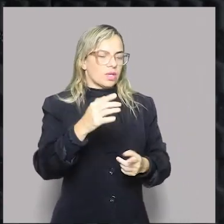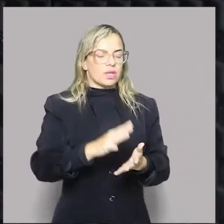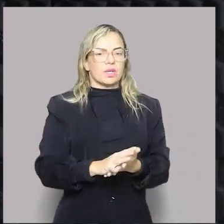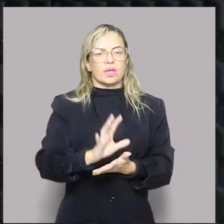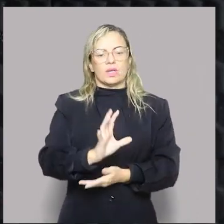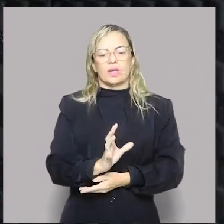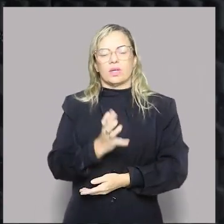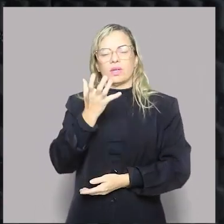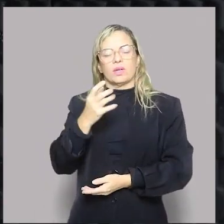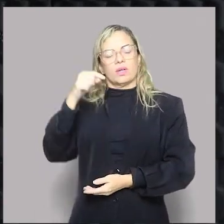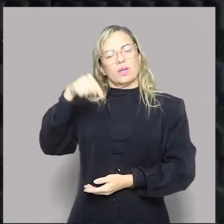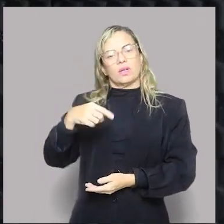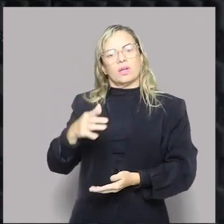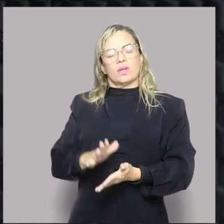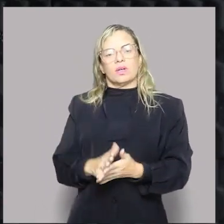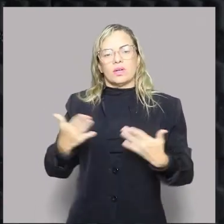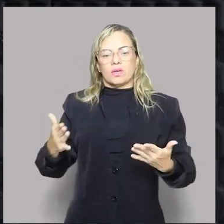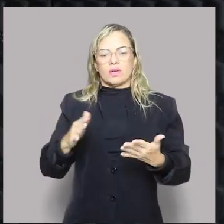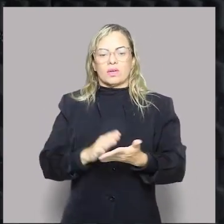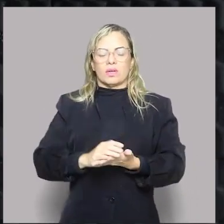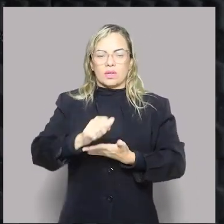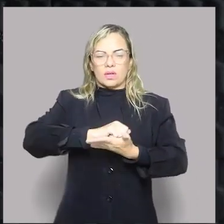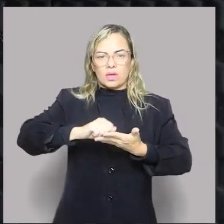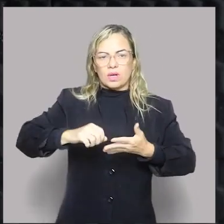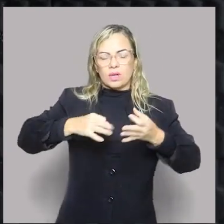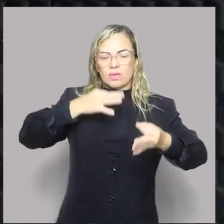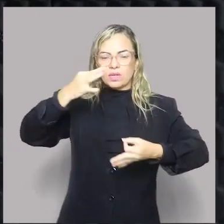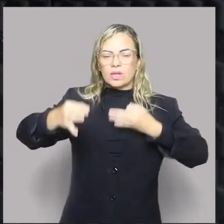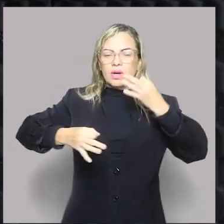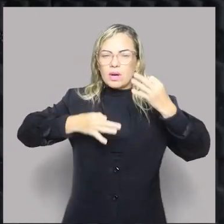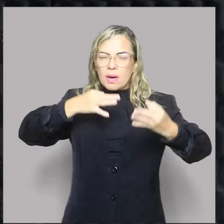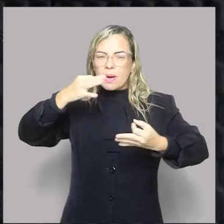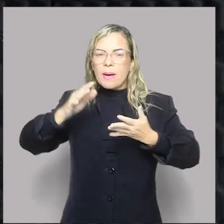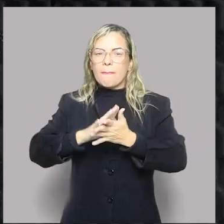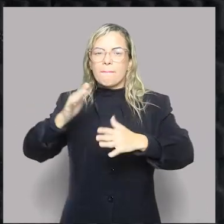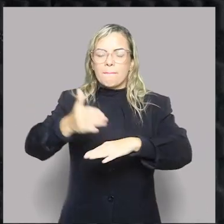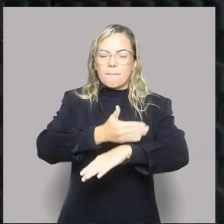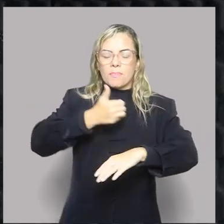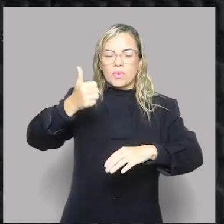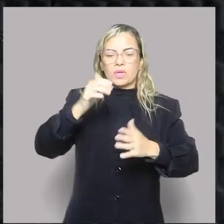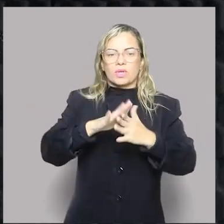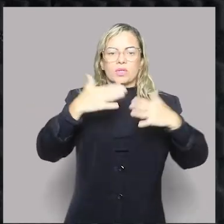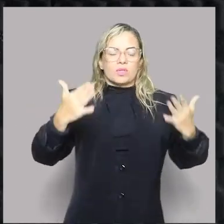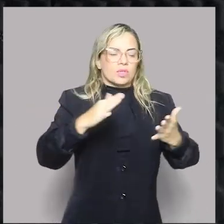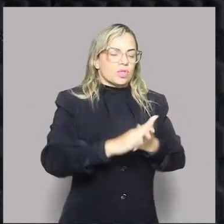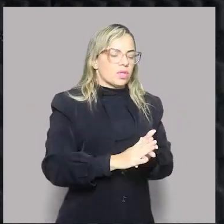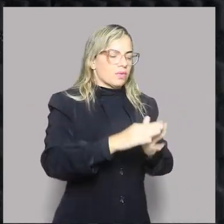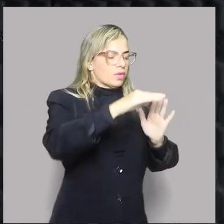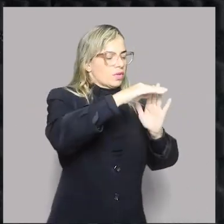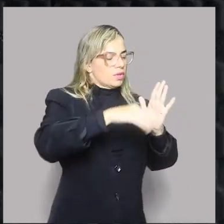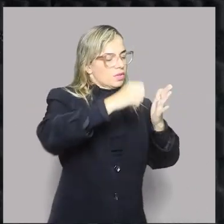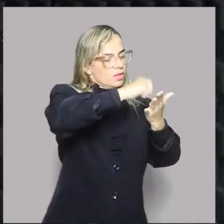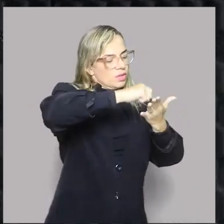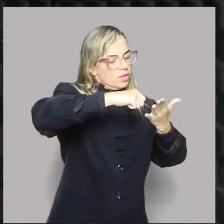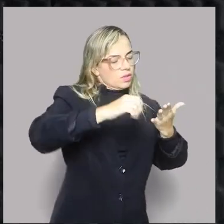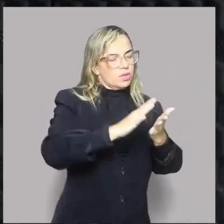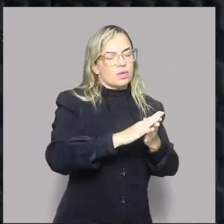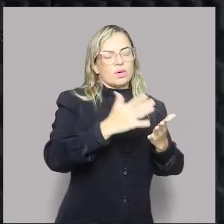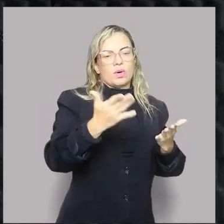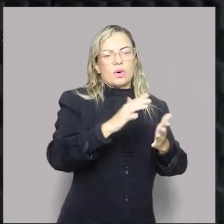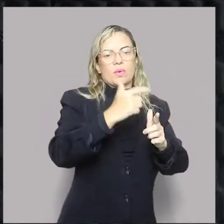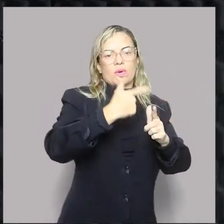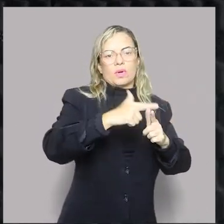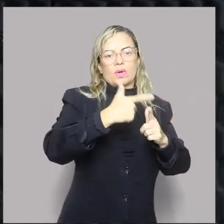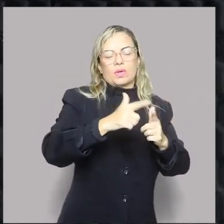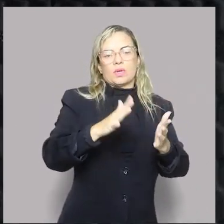seja, se você levantou uma causa, e aqui a gente está vendo a estrutura de um tema cuja abordagem é problemática, ou